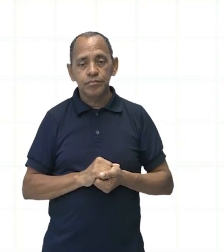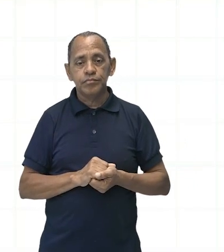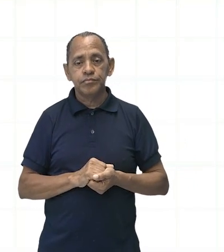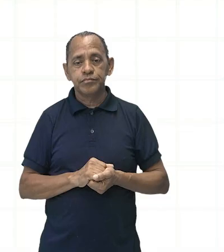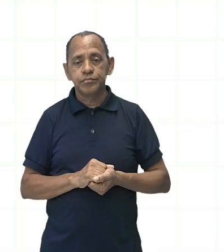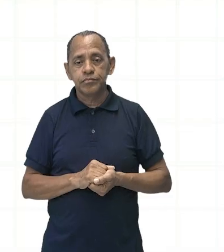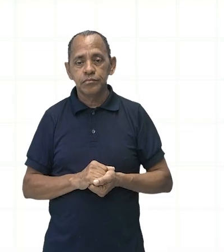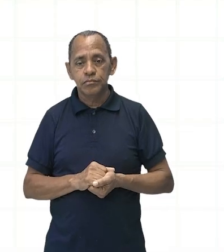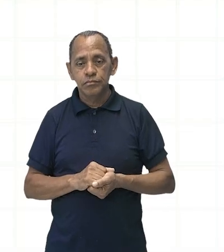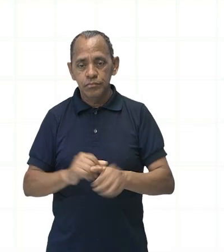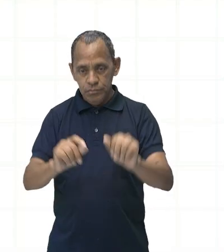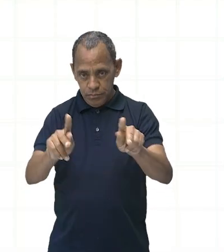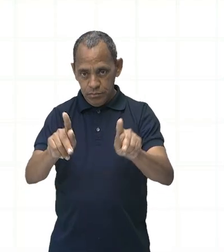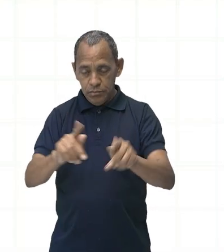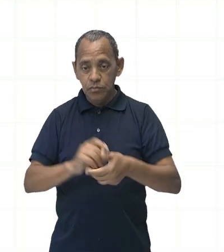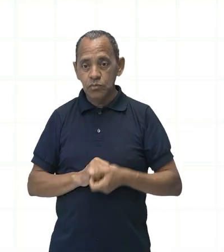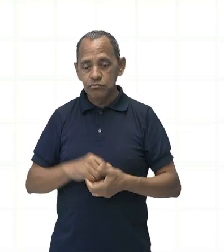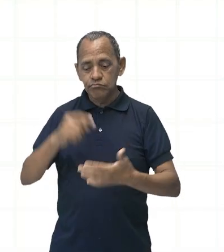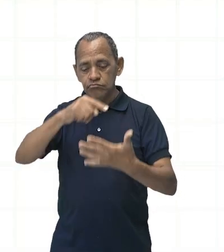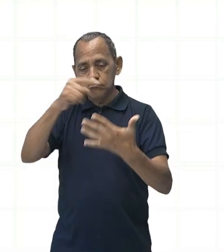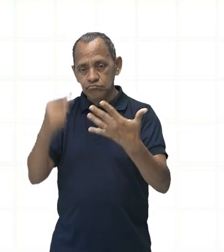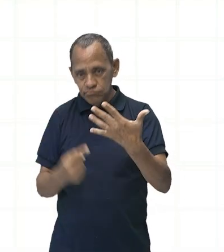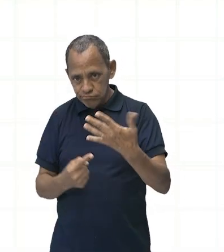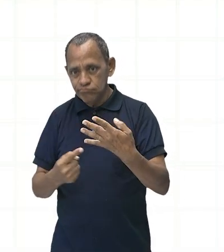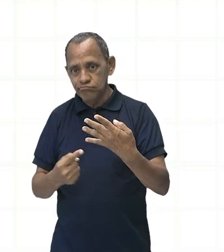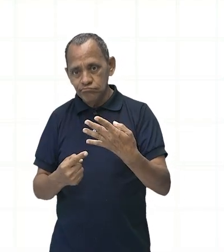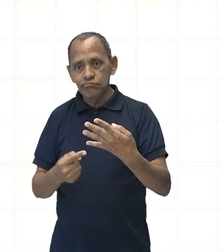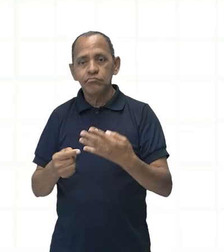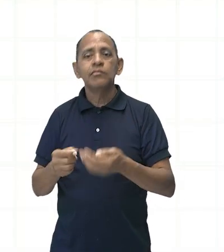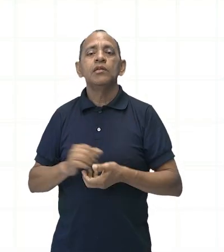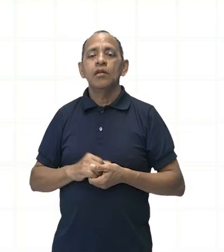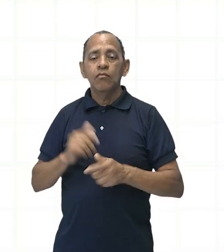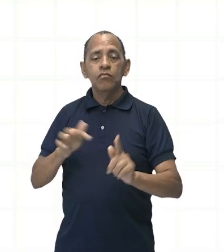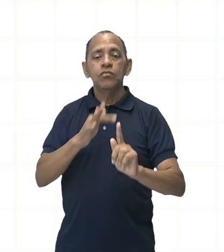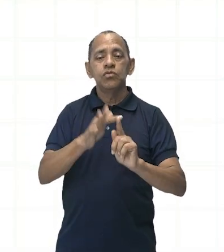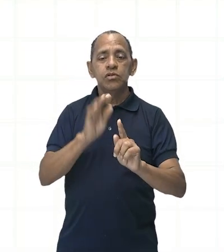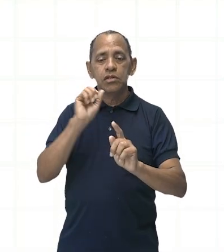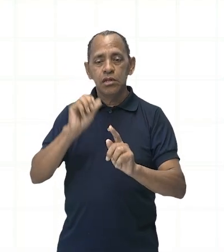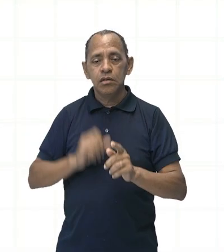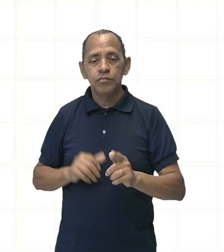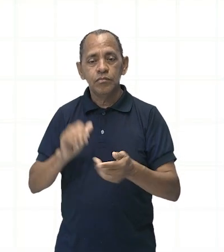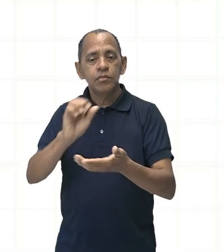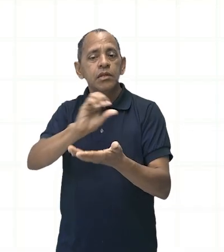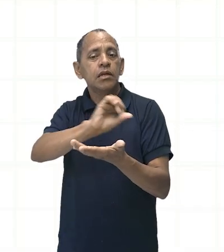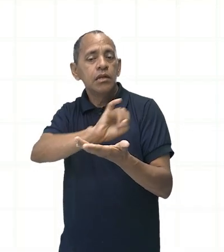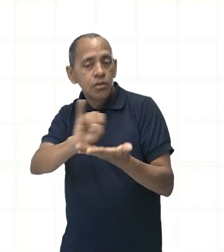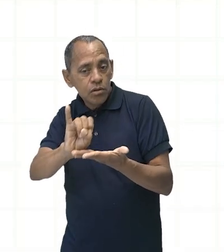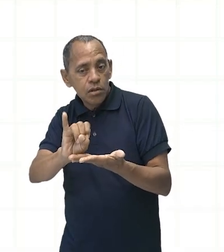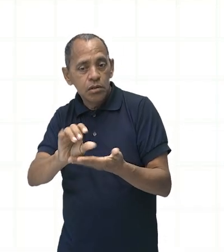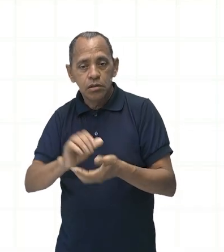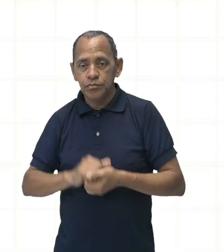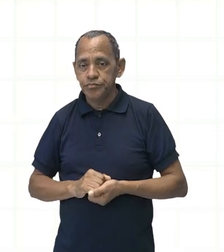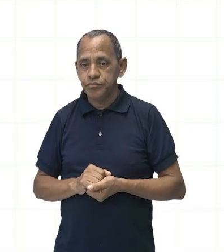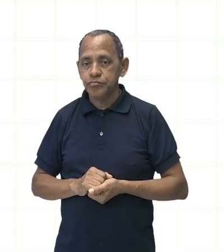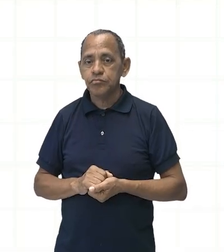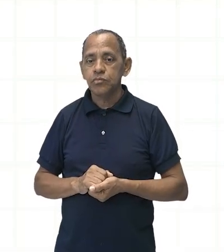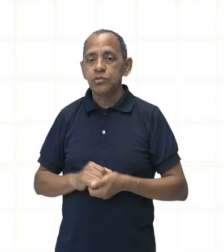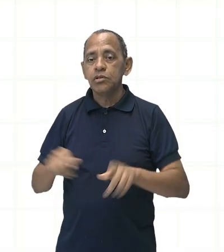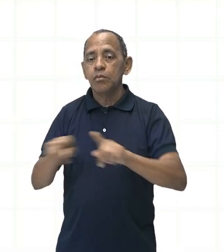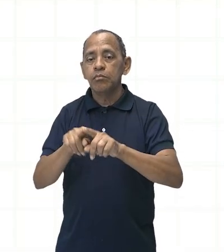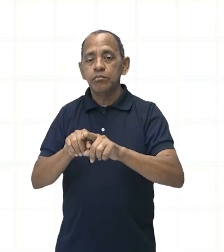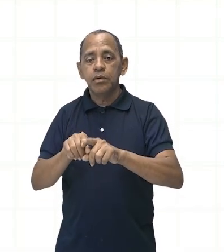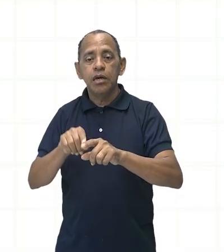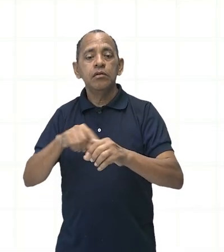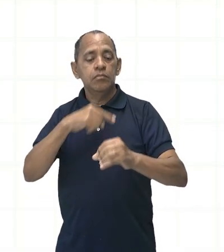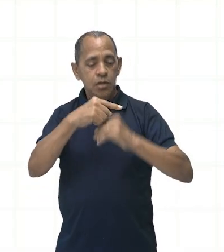Ok? Então, essas são as nossas funções inorgânicas. Agora, ainda se tratando sobre átomos e